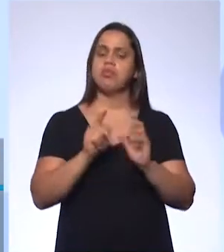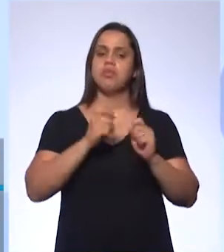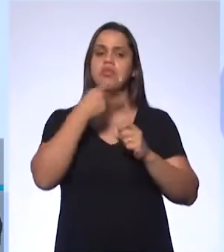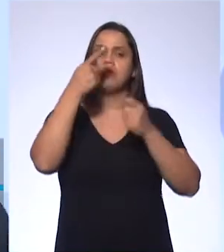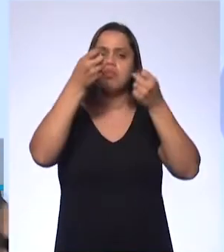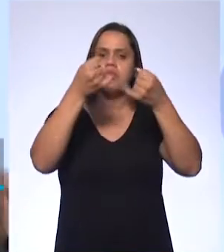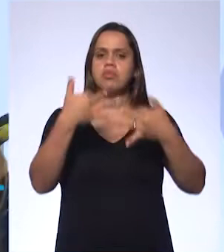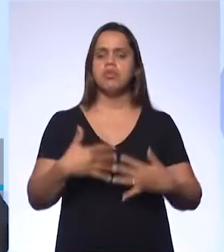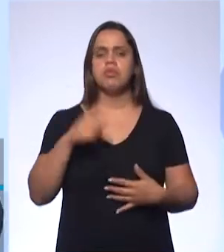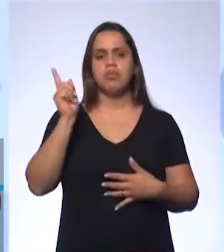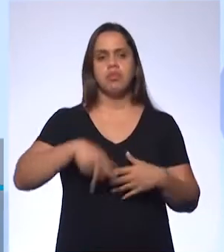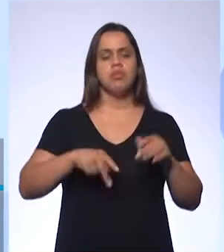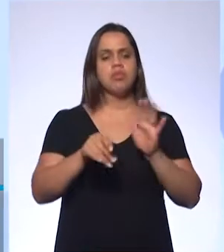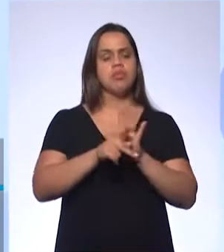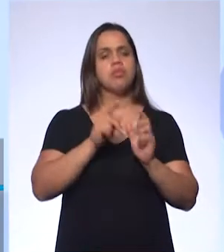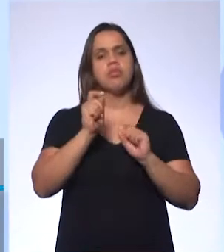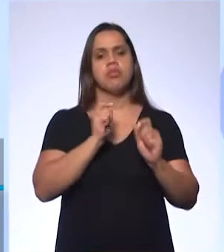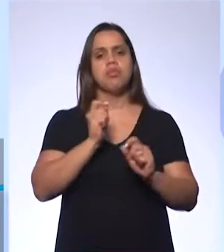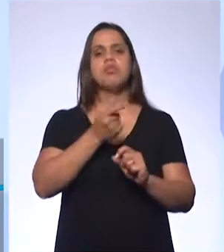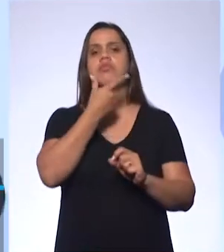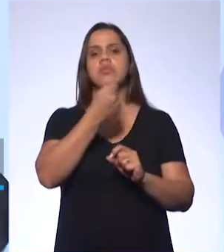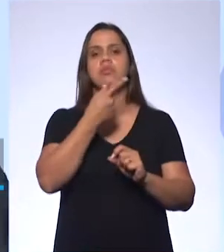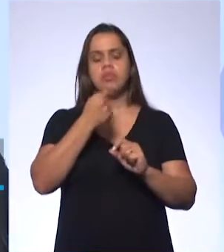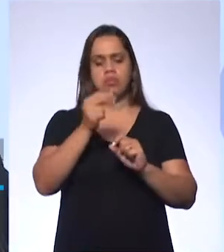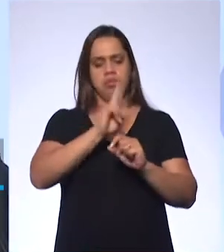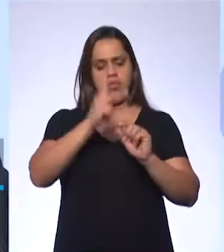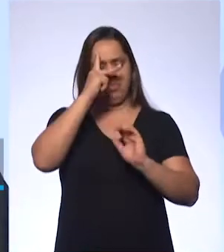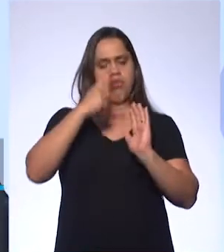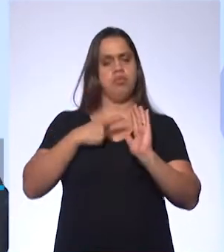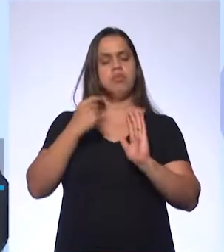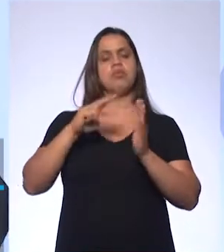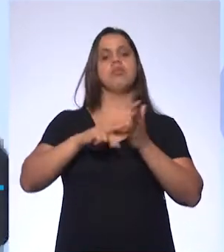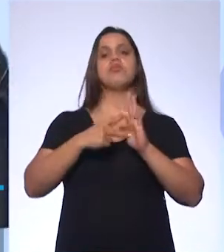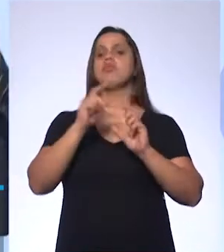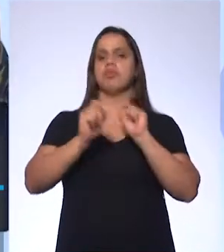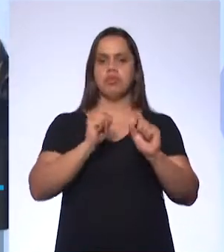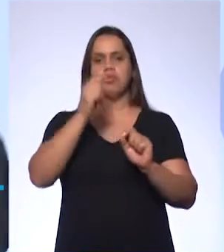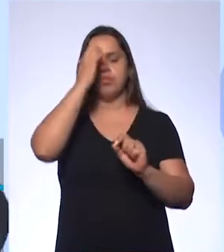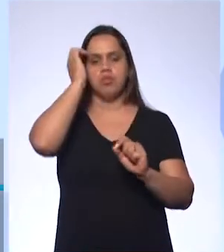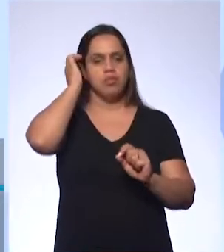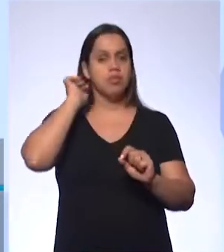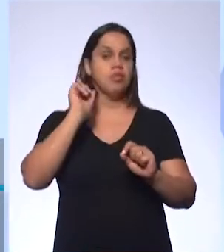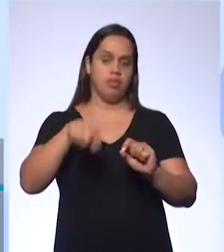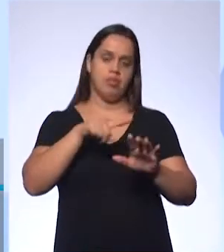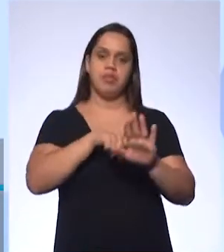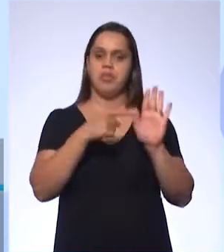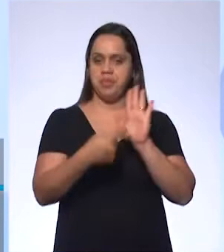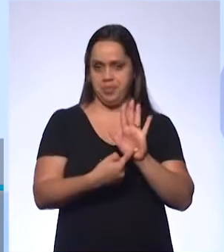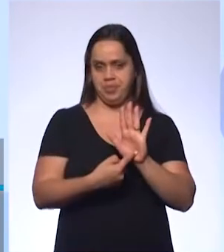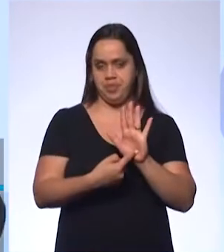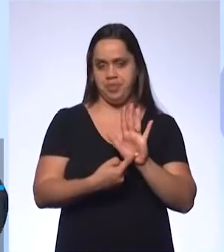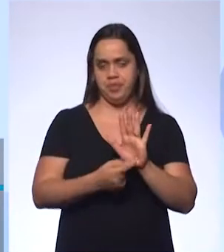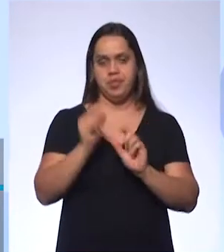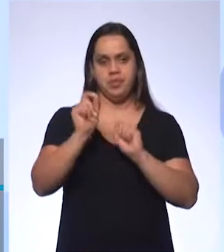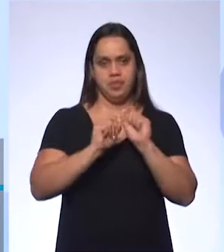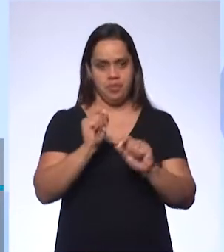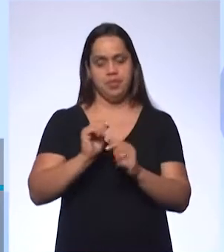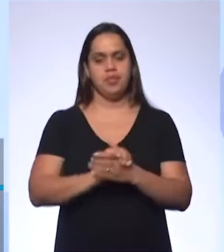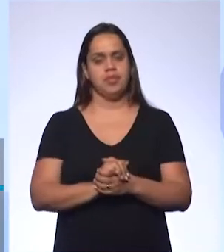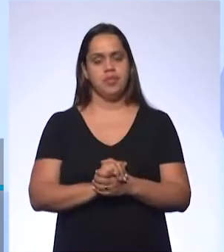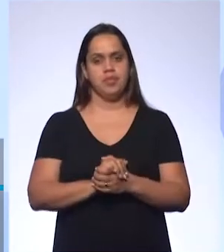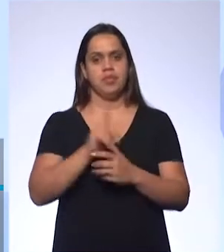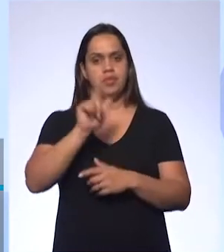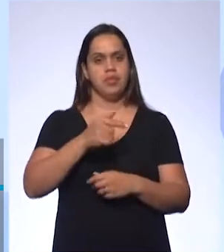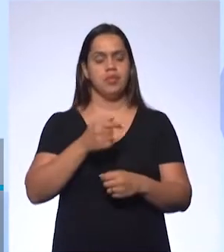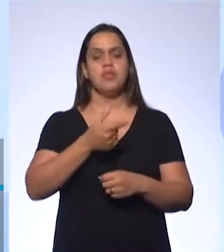assim, é antropofágico, o homem consome a si próprio, não, na verdade, ele está se referindo, né, é uma metáfora, a o homem que vai em